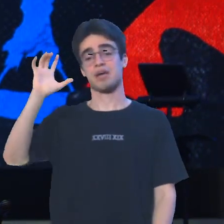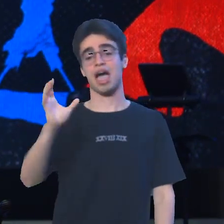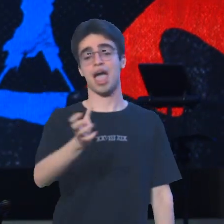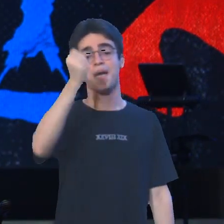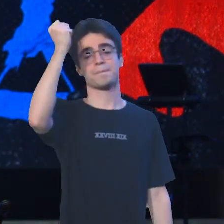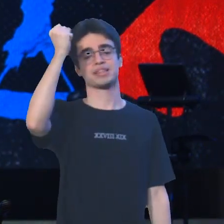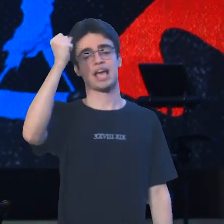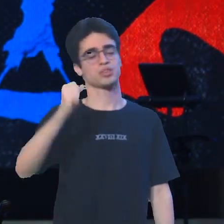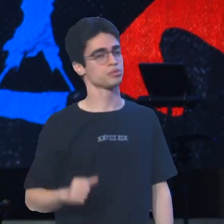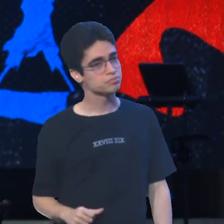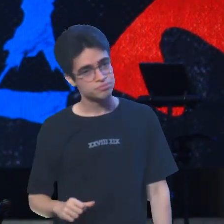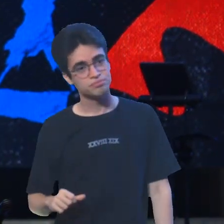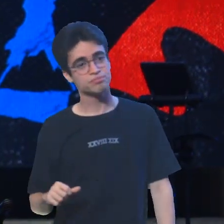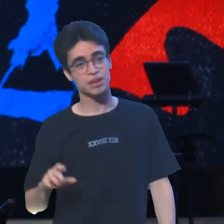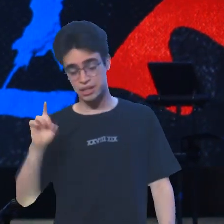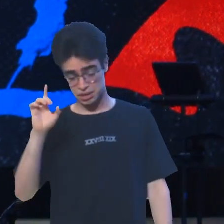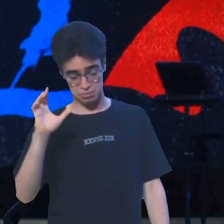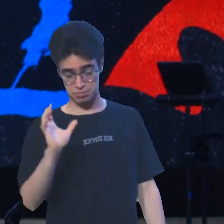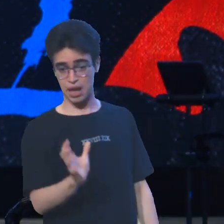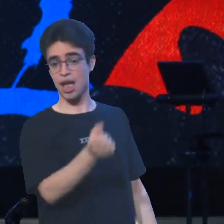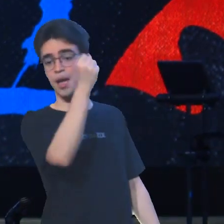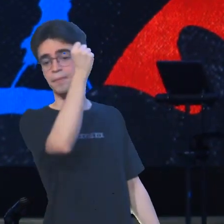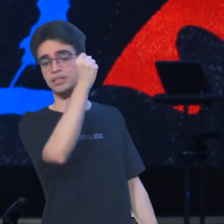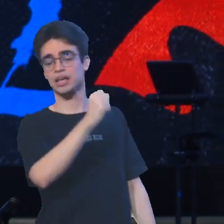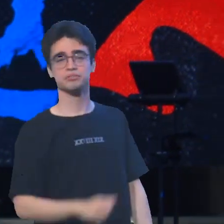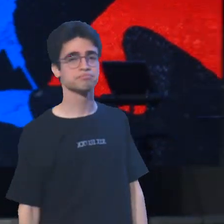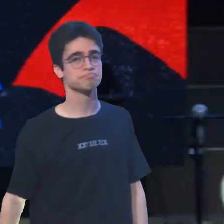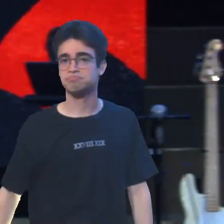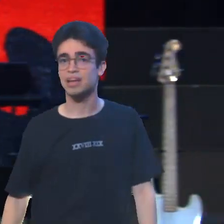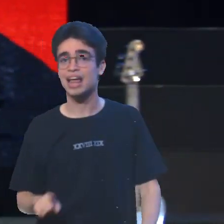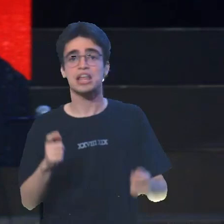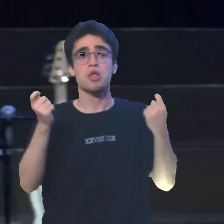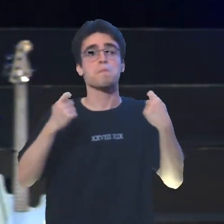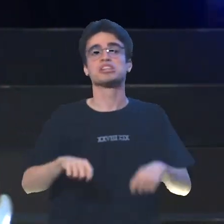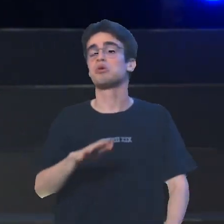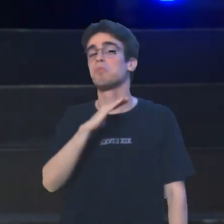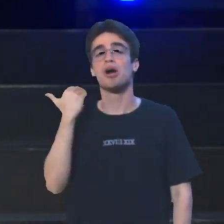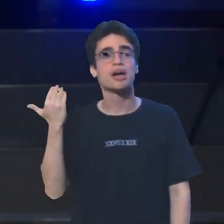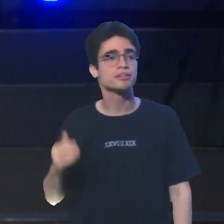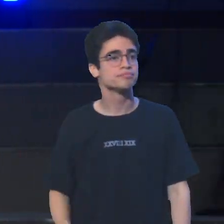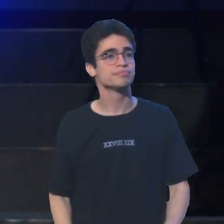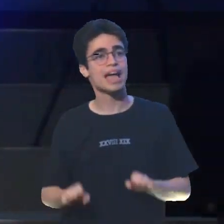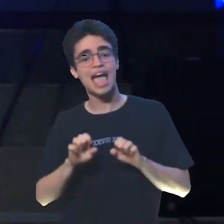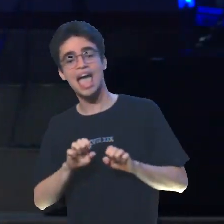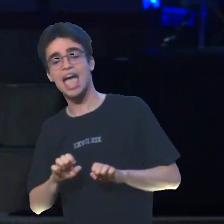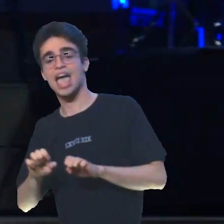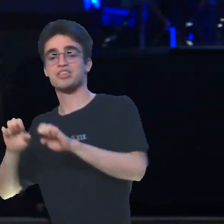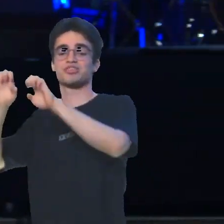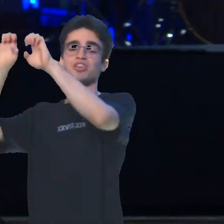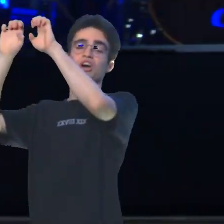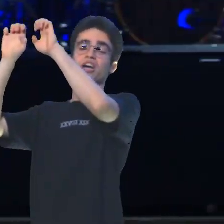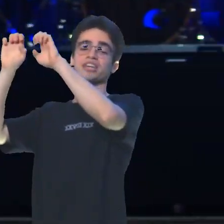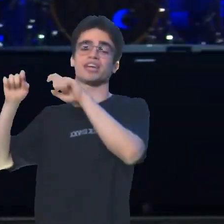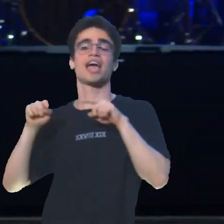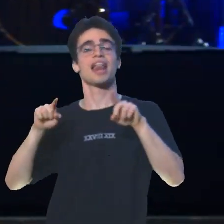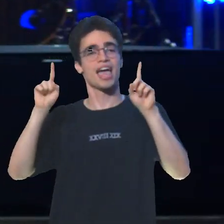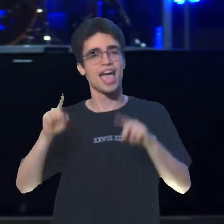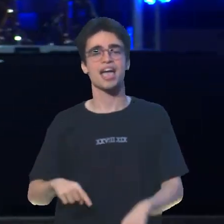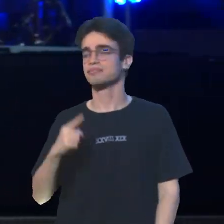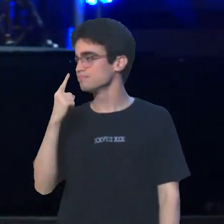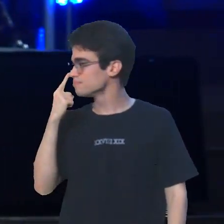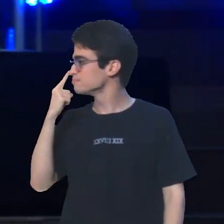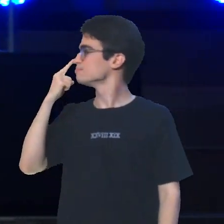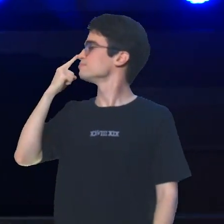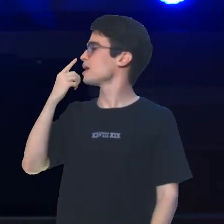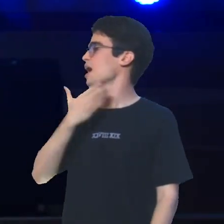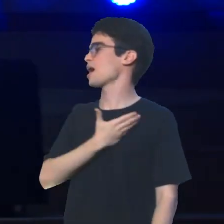arrebatado, que o Senhor tomou ele para si. Não precisou passar pela morte, de tão amigo do Senhor que ele